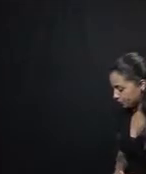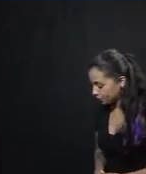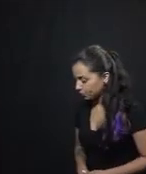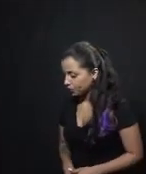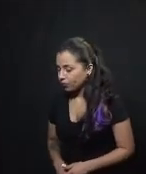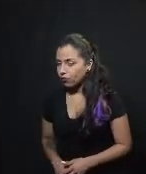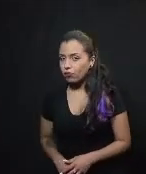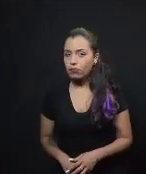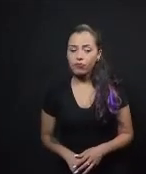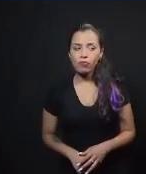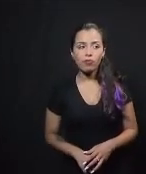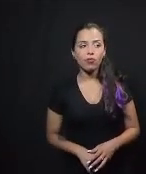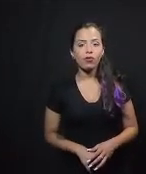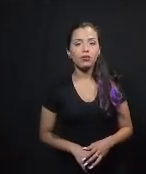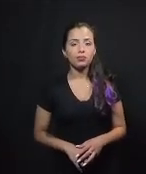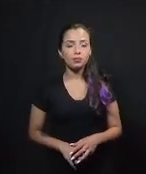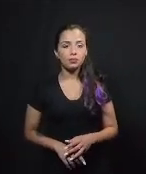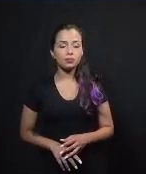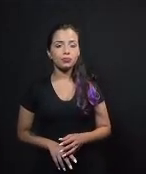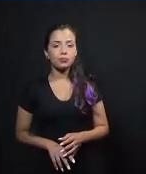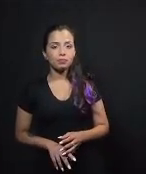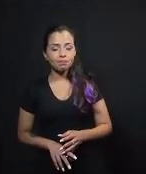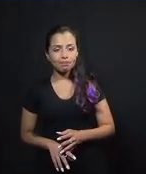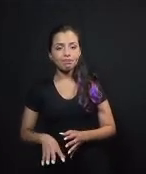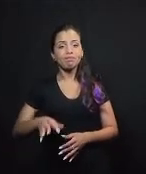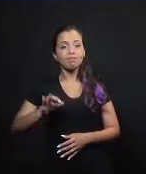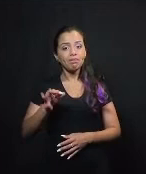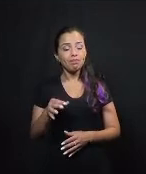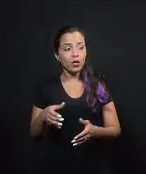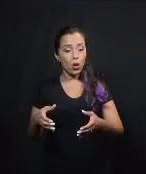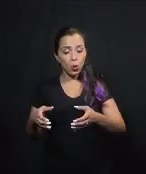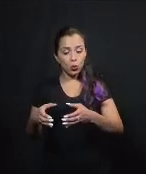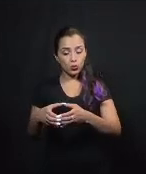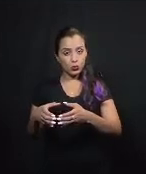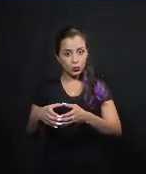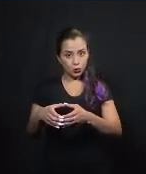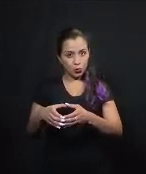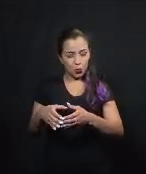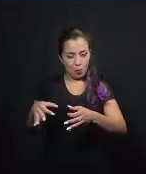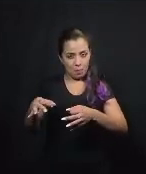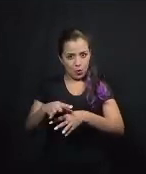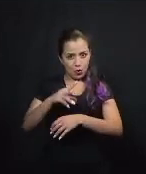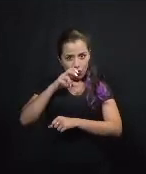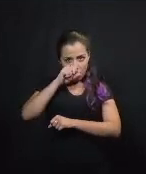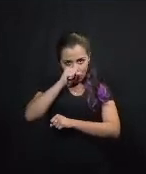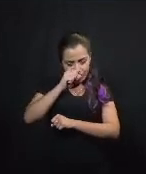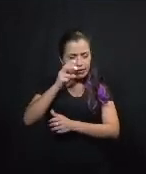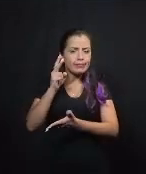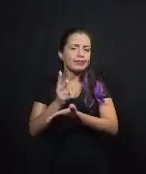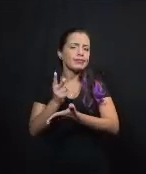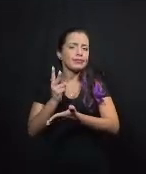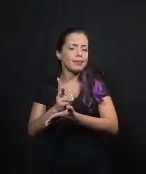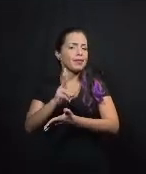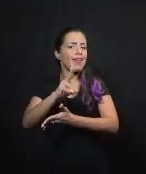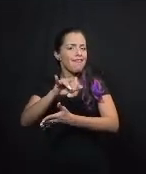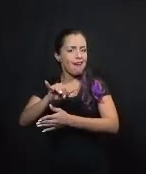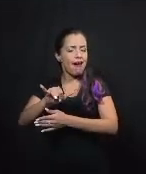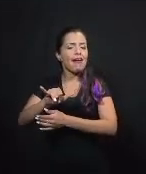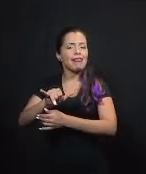As ilhas se defenderão sempre de uma forma ou de outra e tal. Mas eu te diria que é